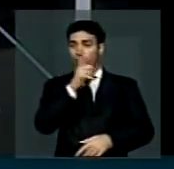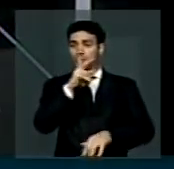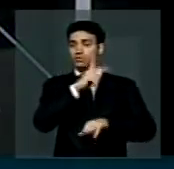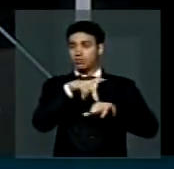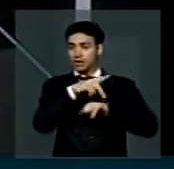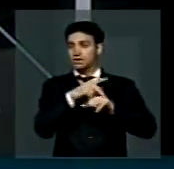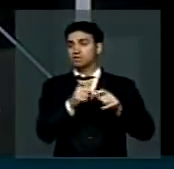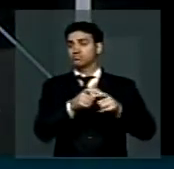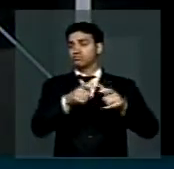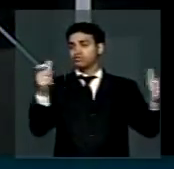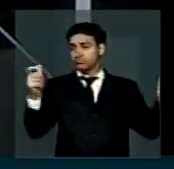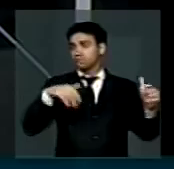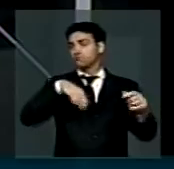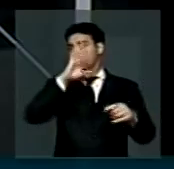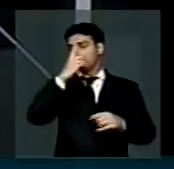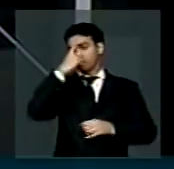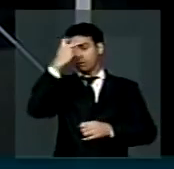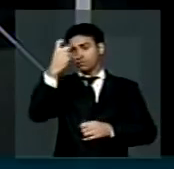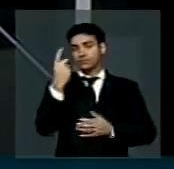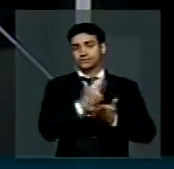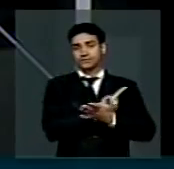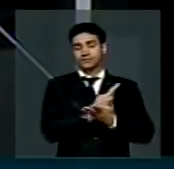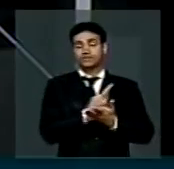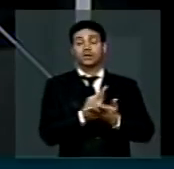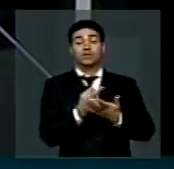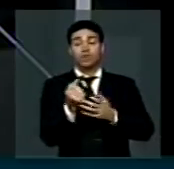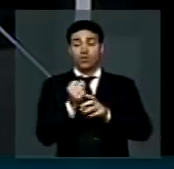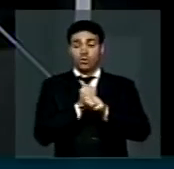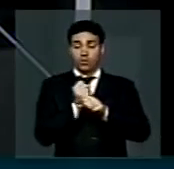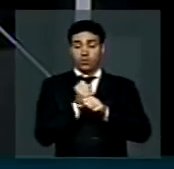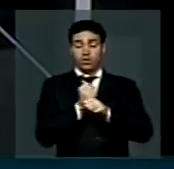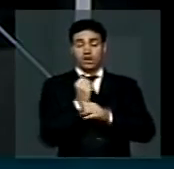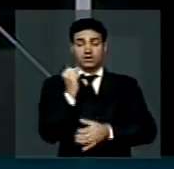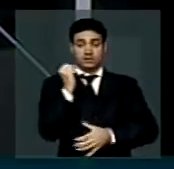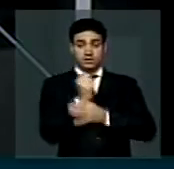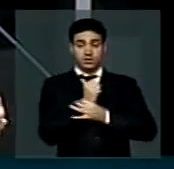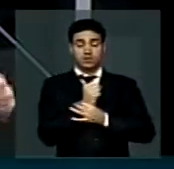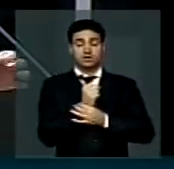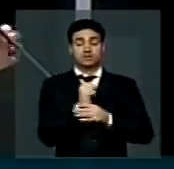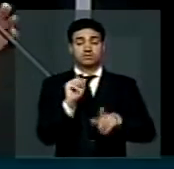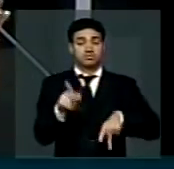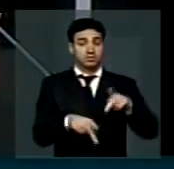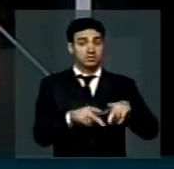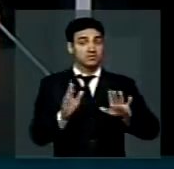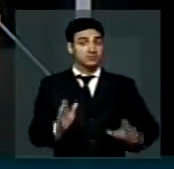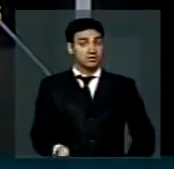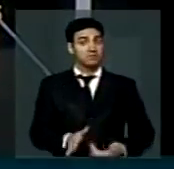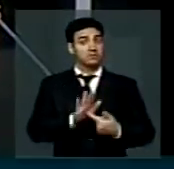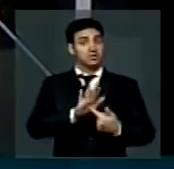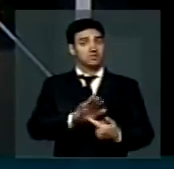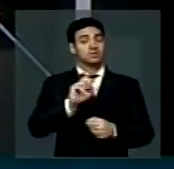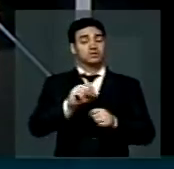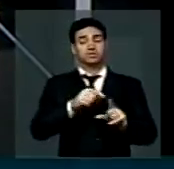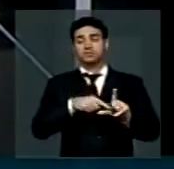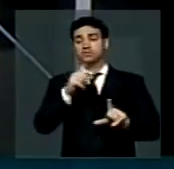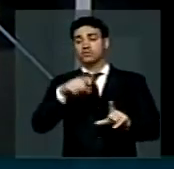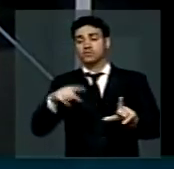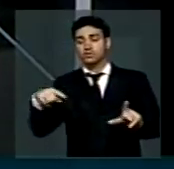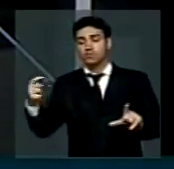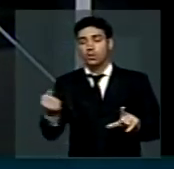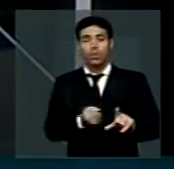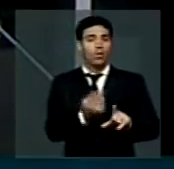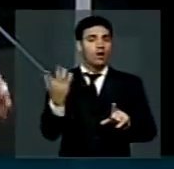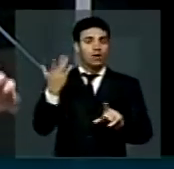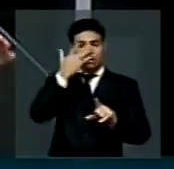outros países. Dados do Anuário Brasileiro de Segurança Pública indicam que a taxa de homicídio do